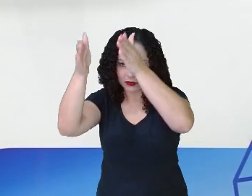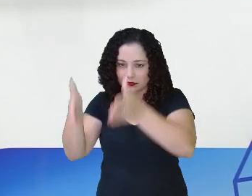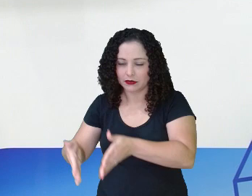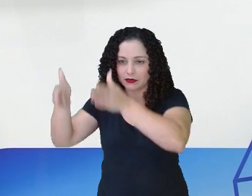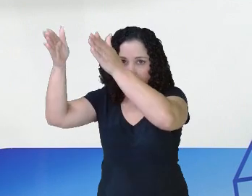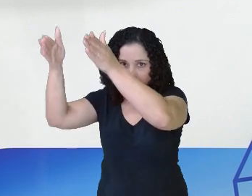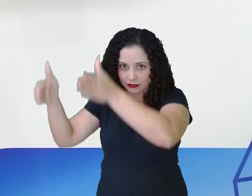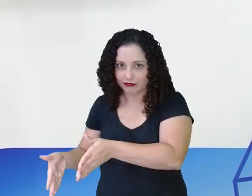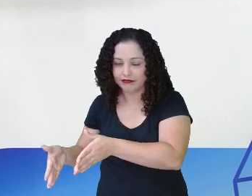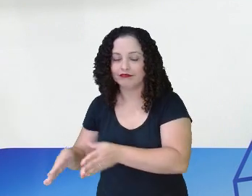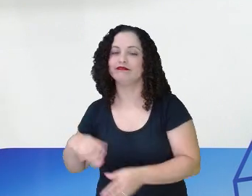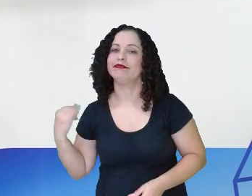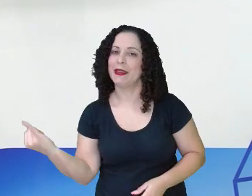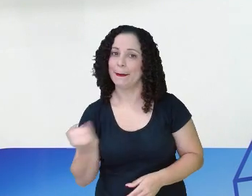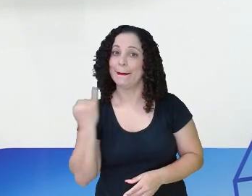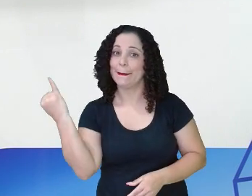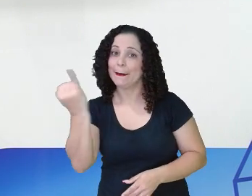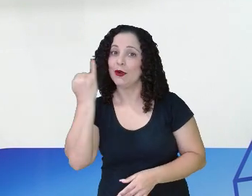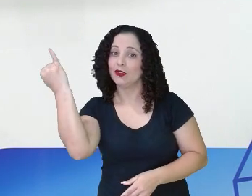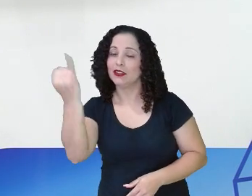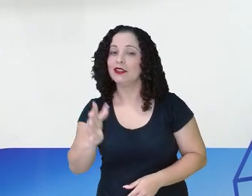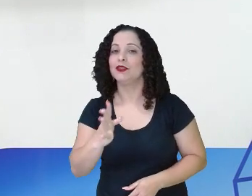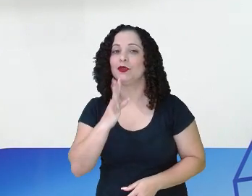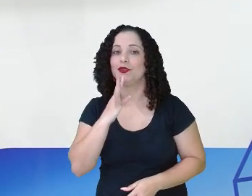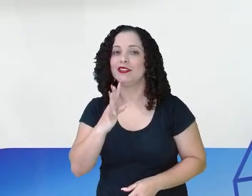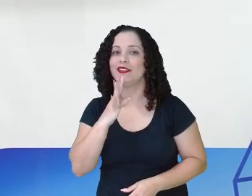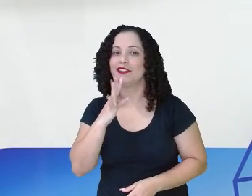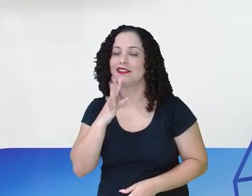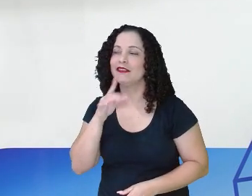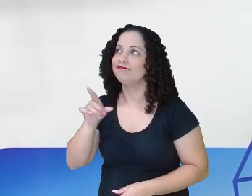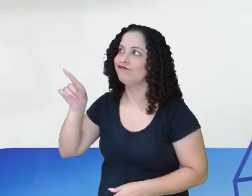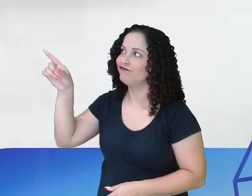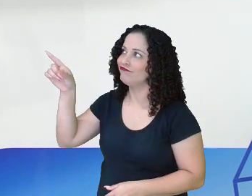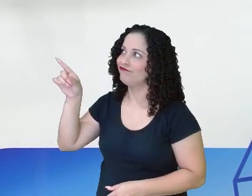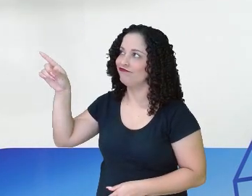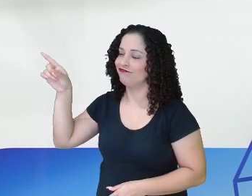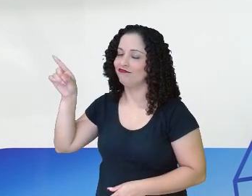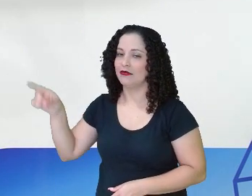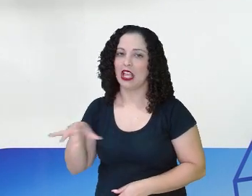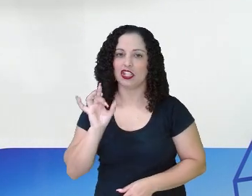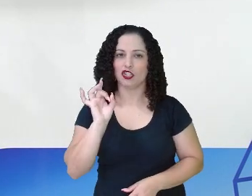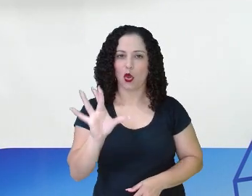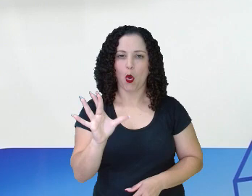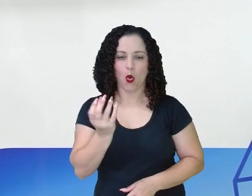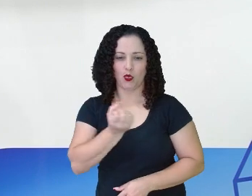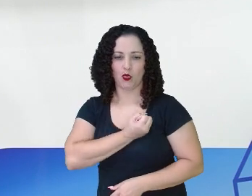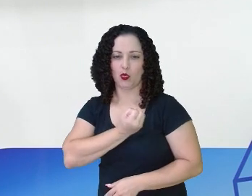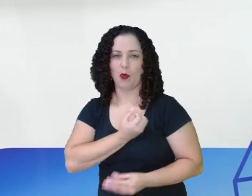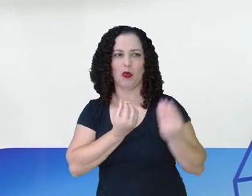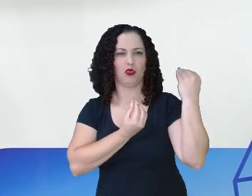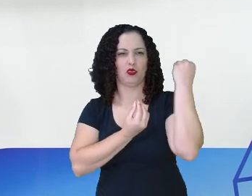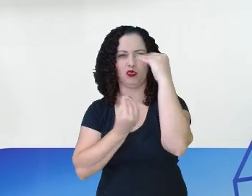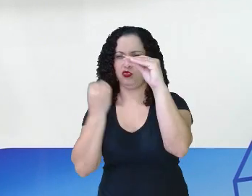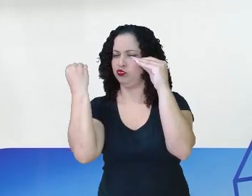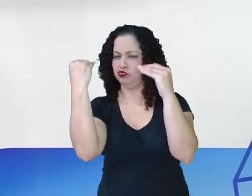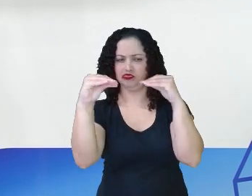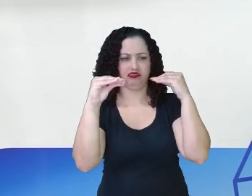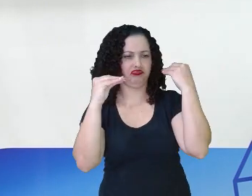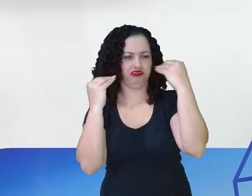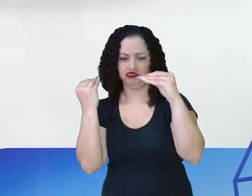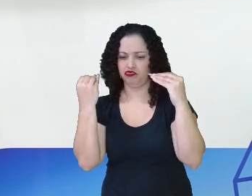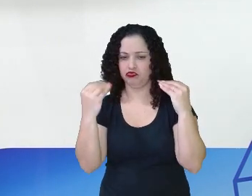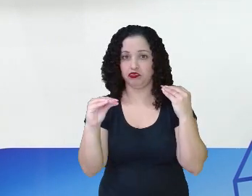milhar. E é importantíssimo, viu, quinto ano? Não é só colocar a parcela do jeito que está.